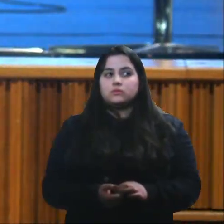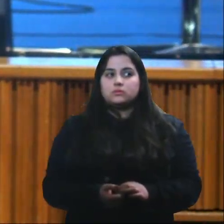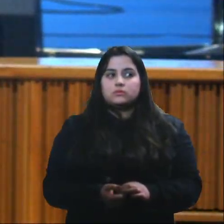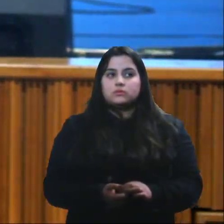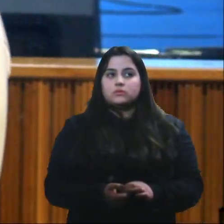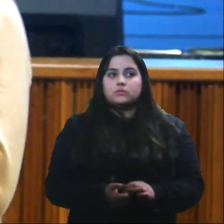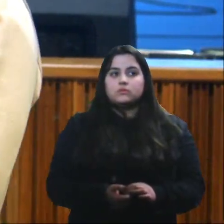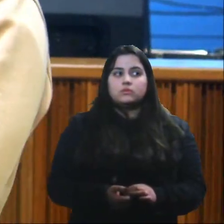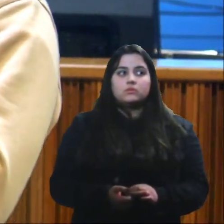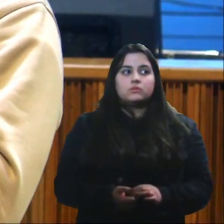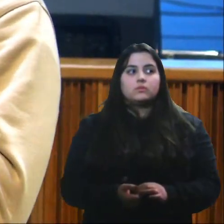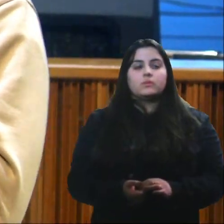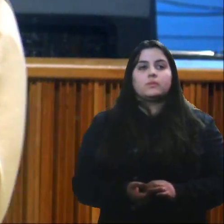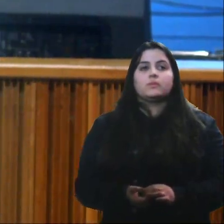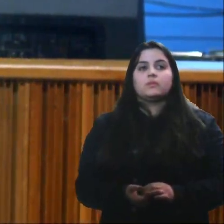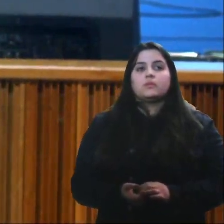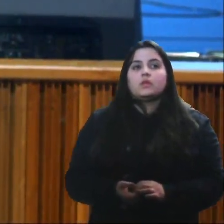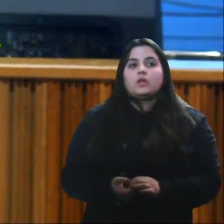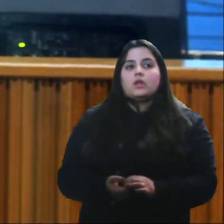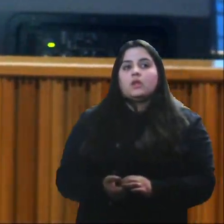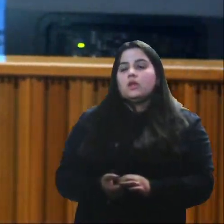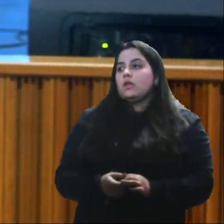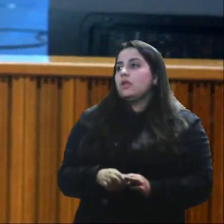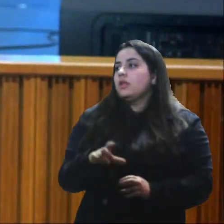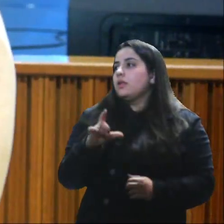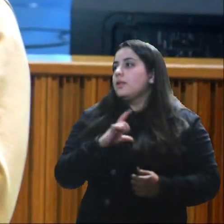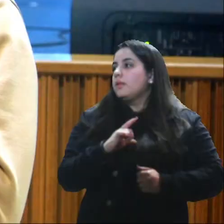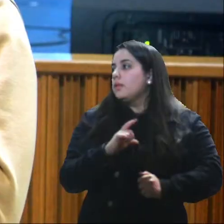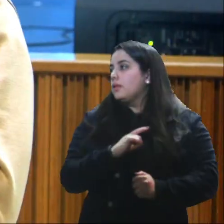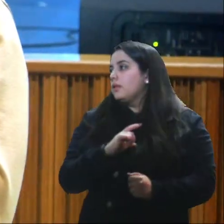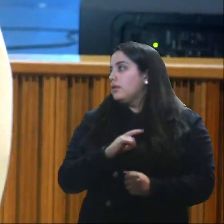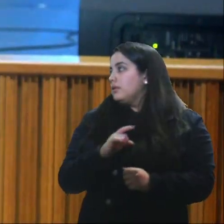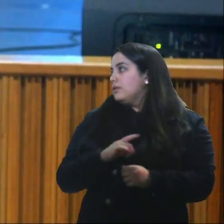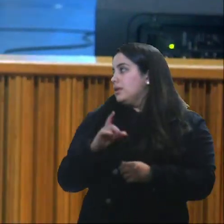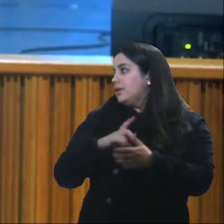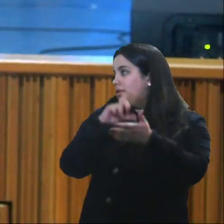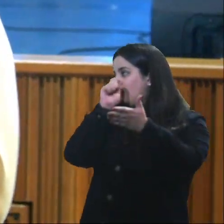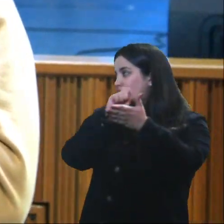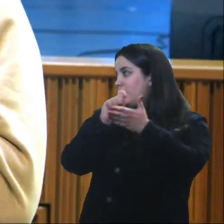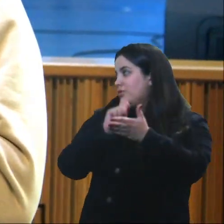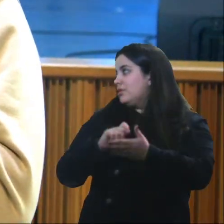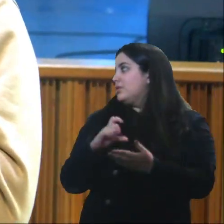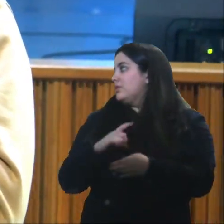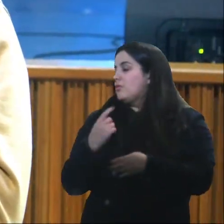Essa mensagem teve um ponto só. Para quem está fazendo o roteiro de células ou está anotando aí,